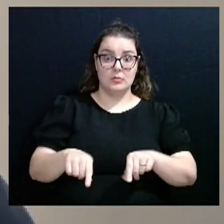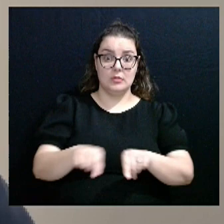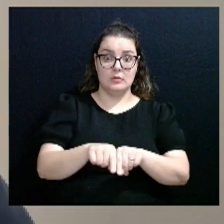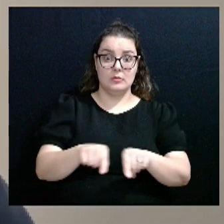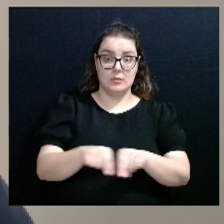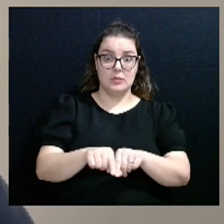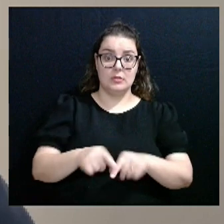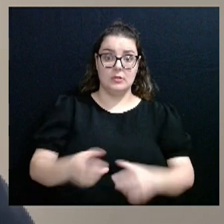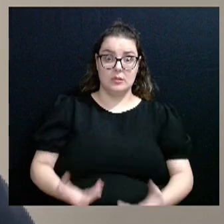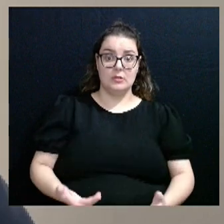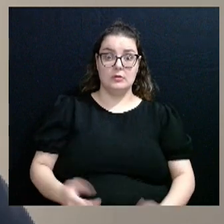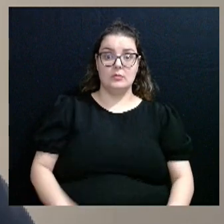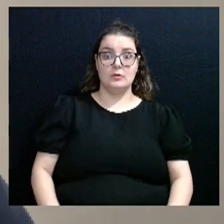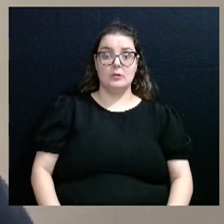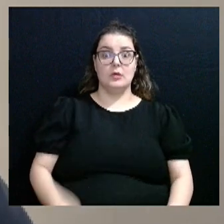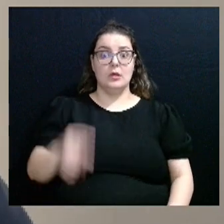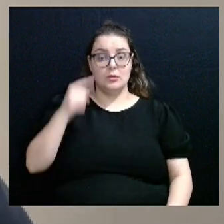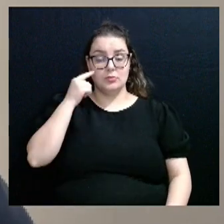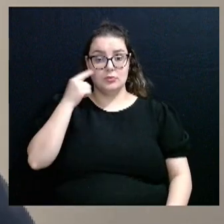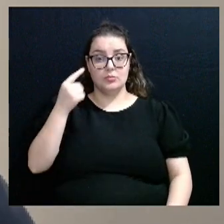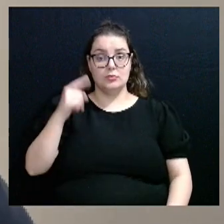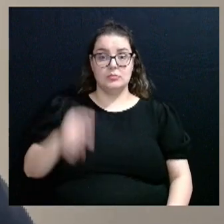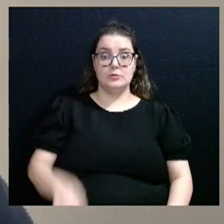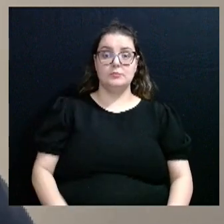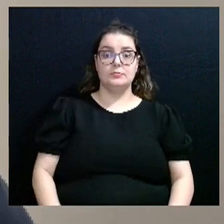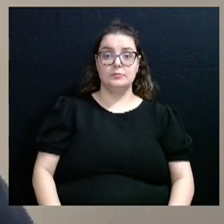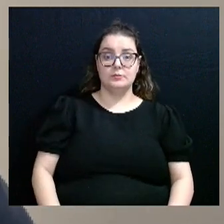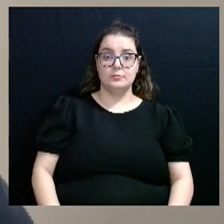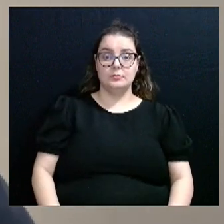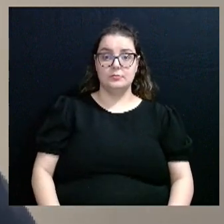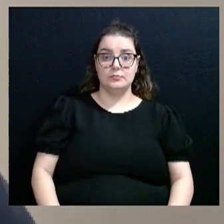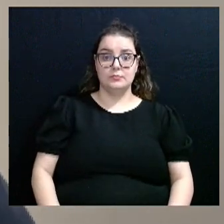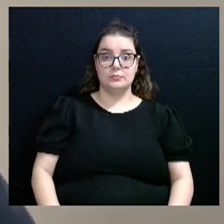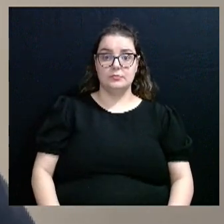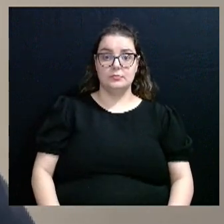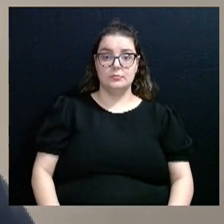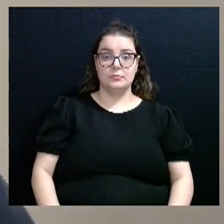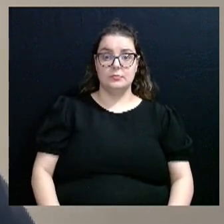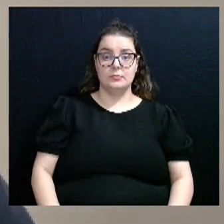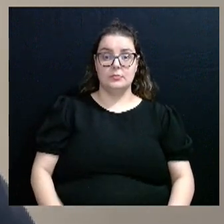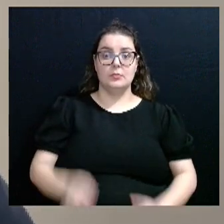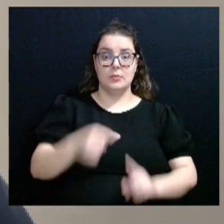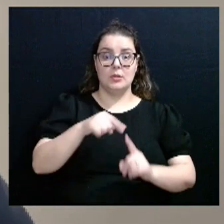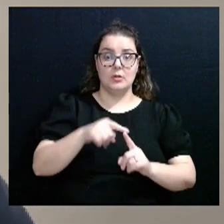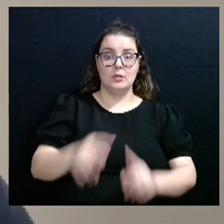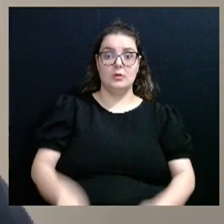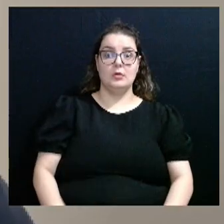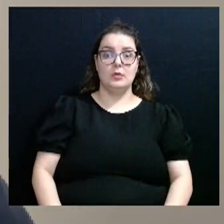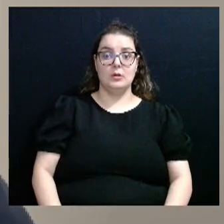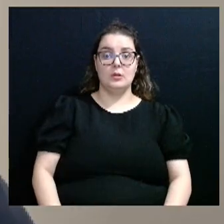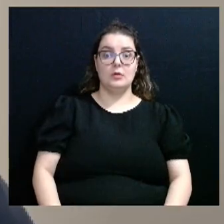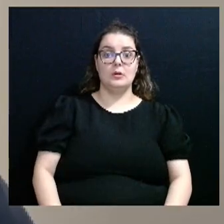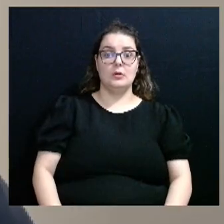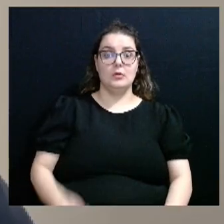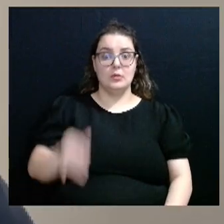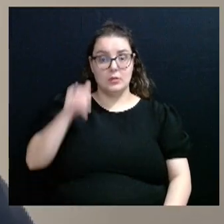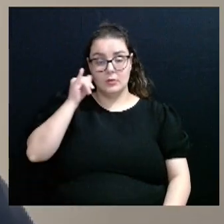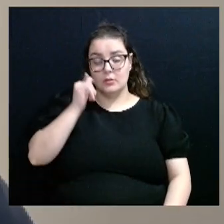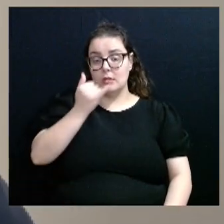e a criação de políticas públicas com o intuito de prevenir e diagnosticar de forma precoce a